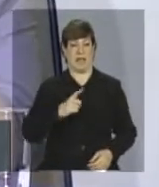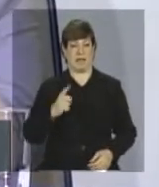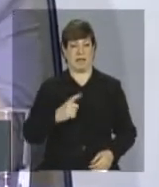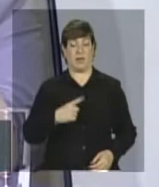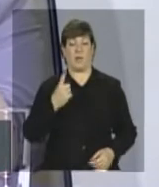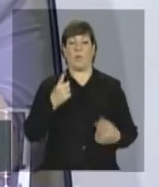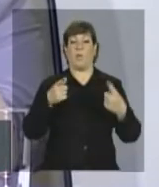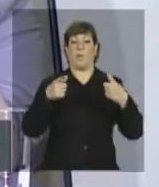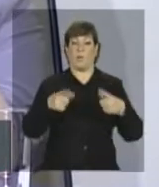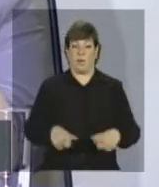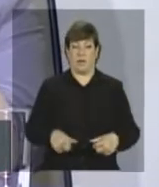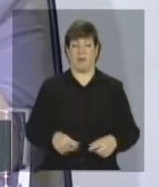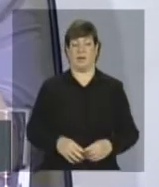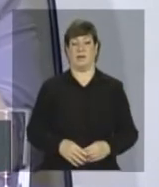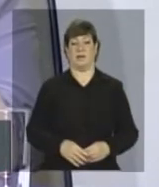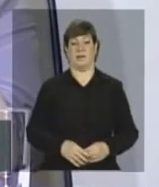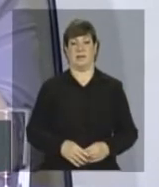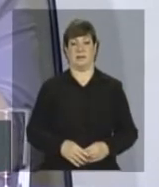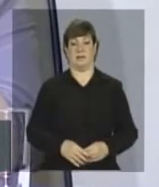lugar